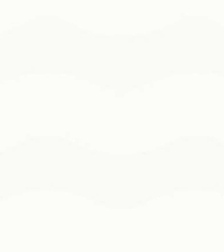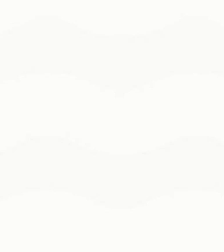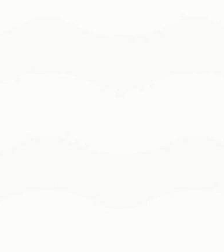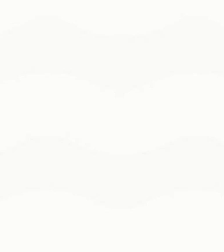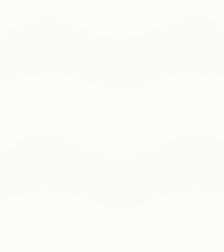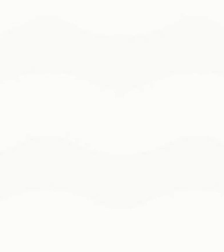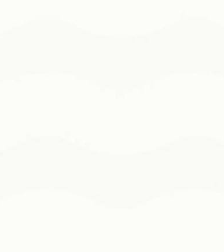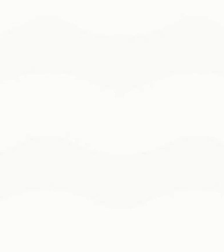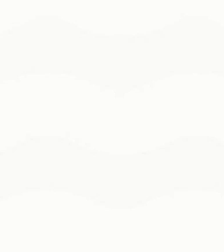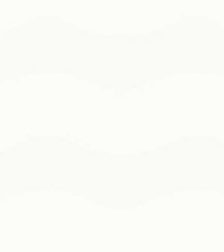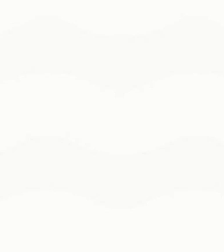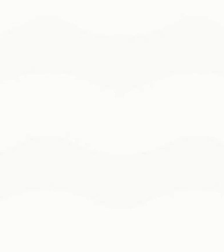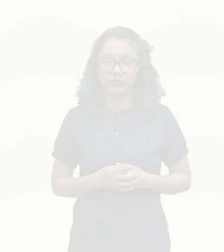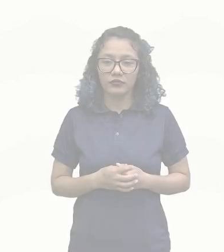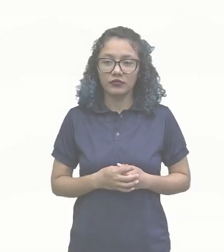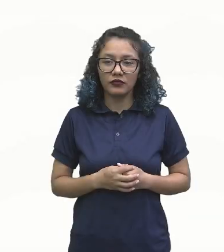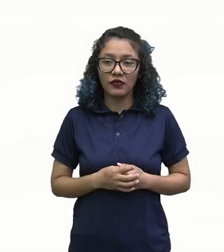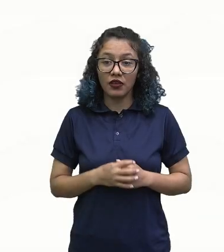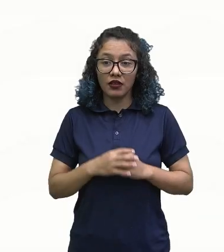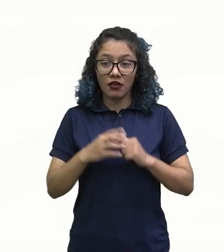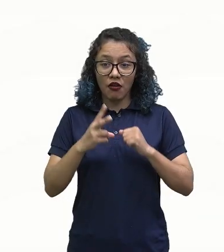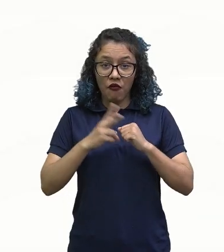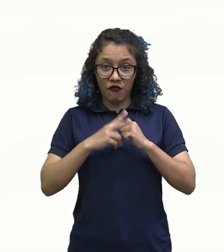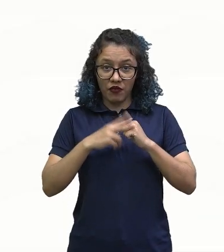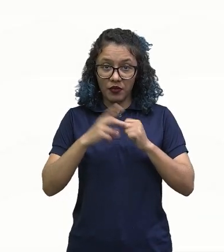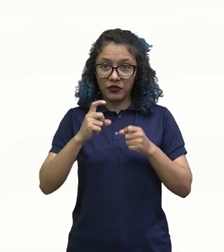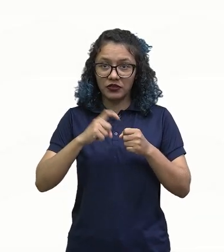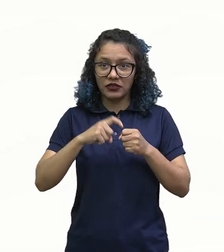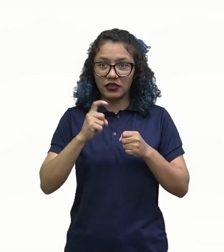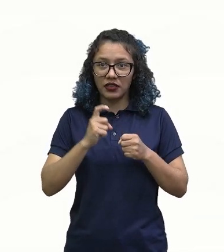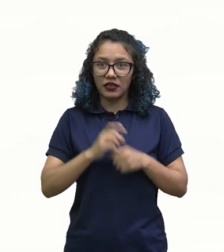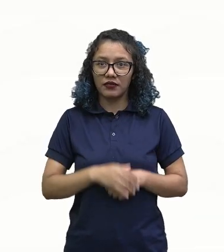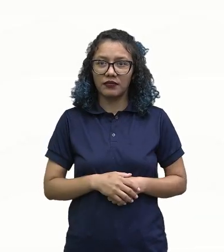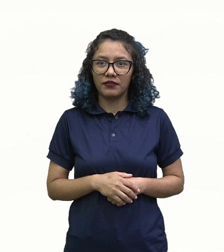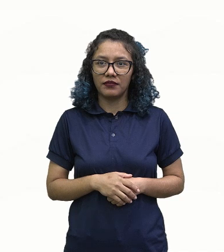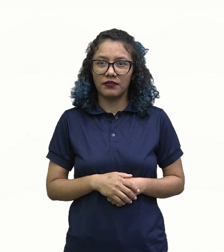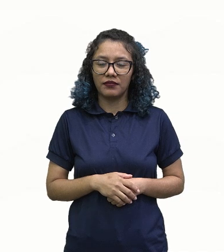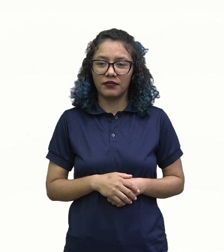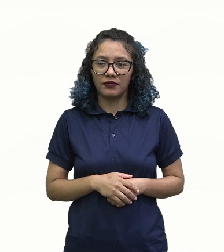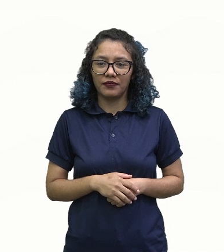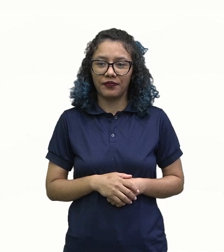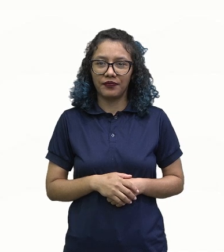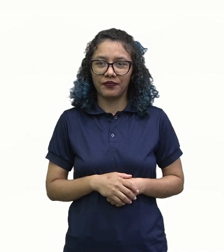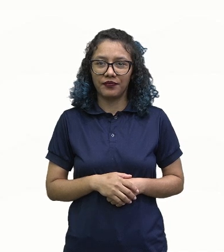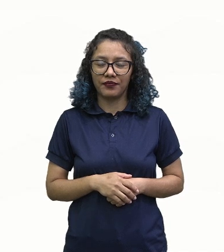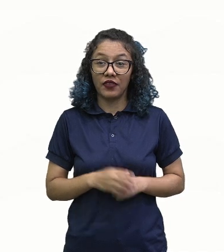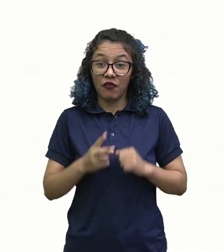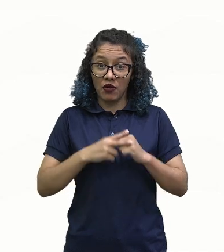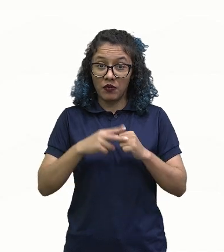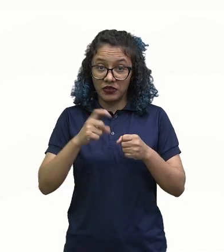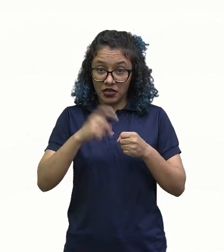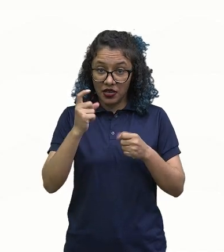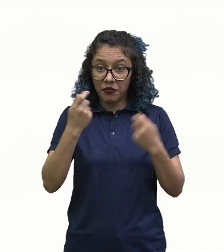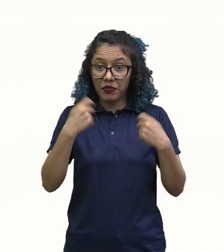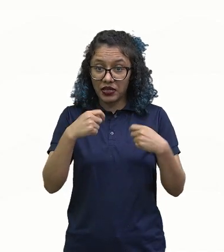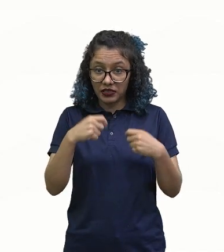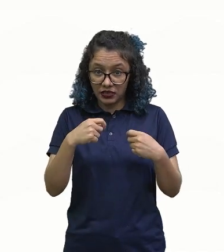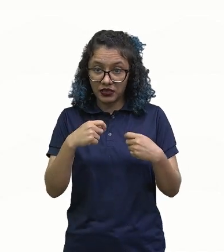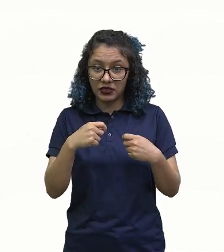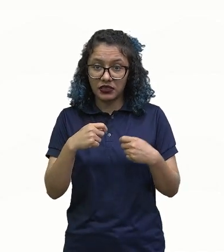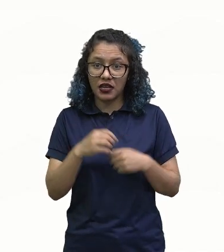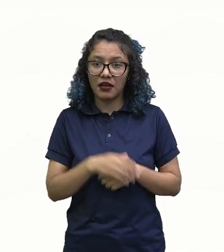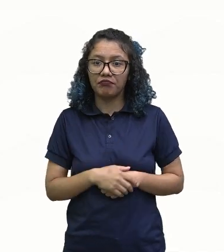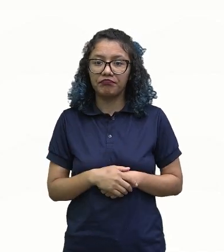Saímos à noite. Observe que a palavra noite, nesse caso aqui,